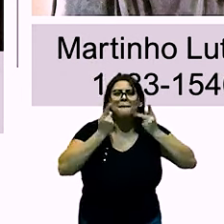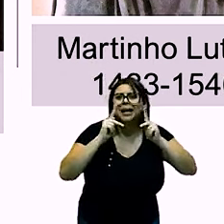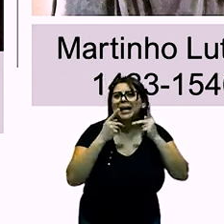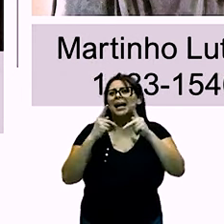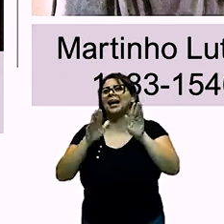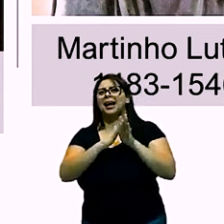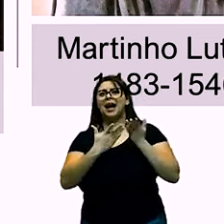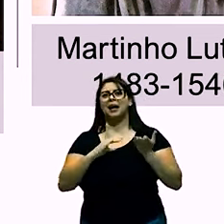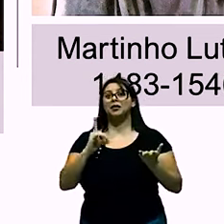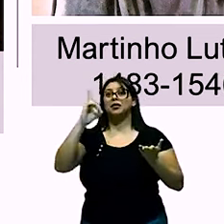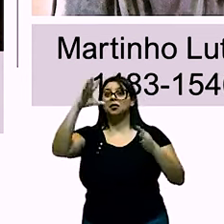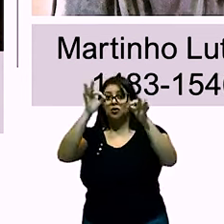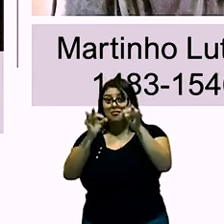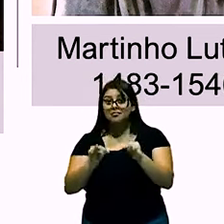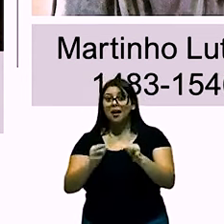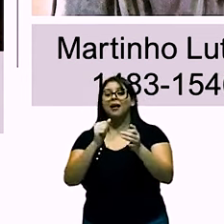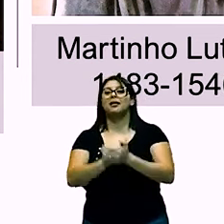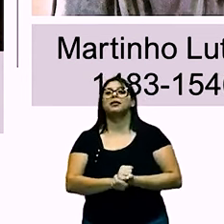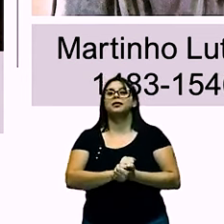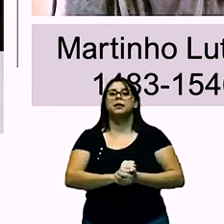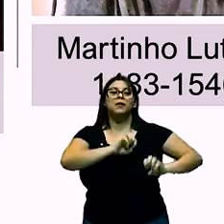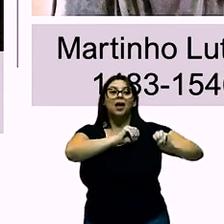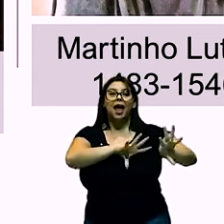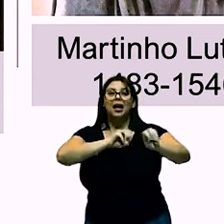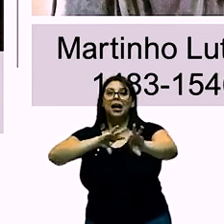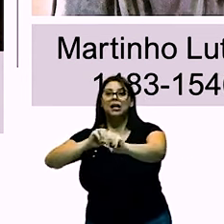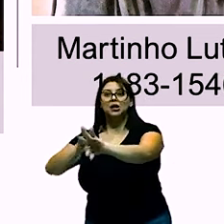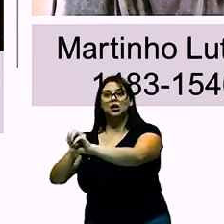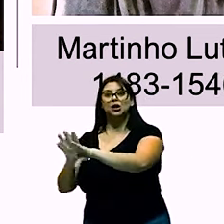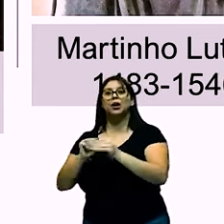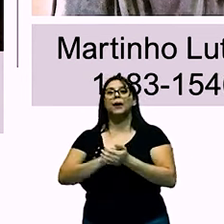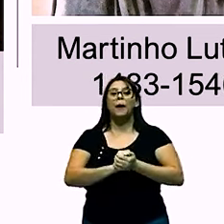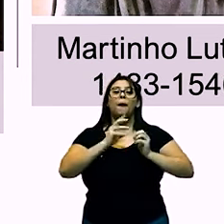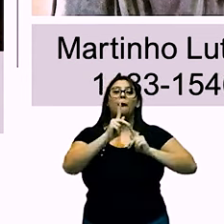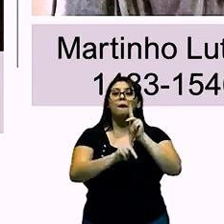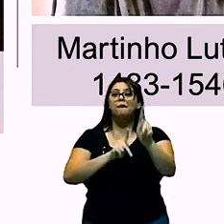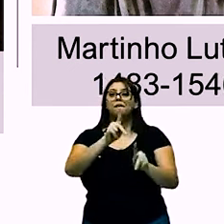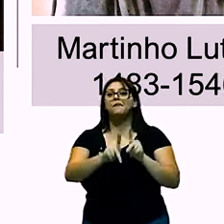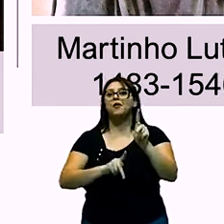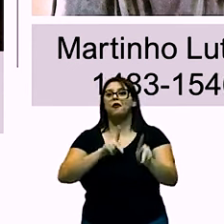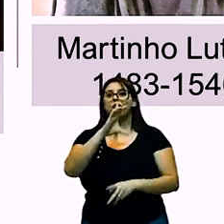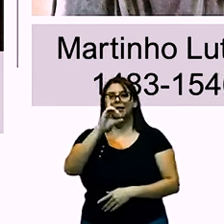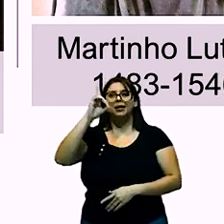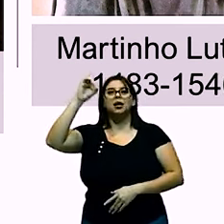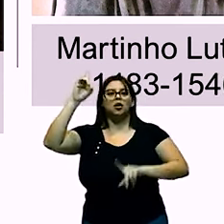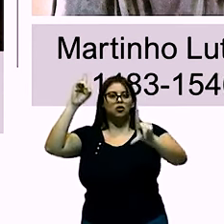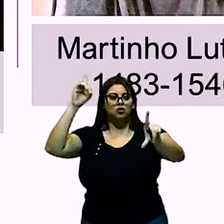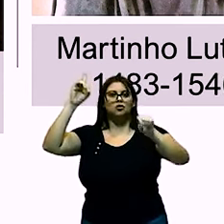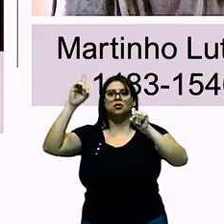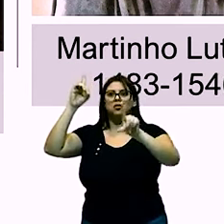centralidade da Bíblia, para defender que a Bíblia precisava estar na mão do povo. Deus tem os seus.